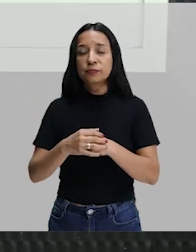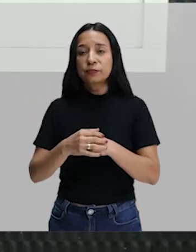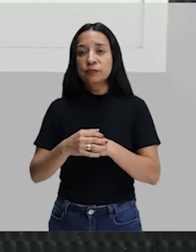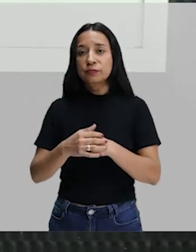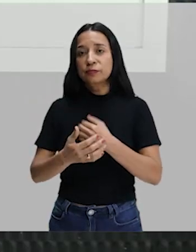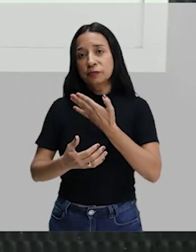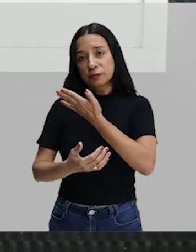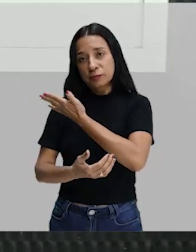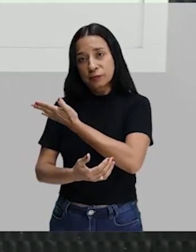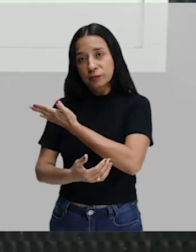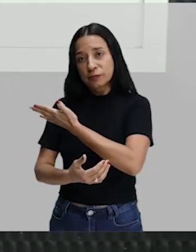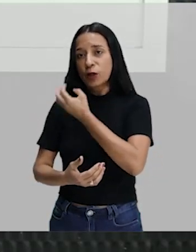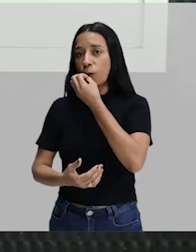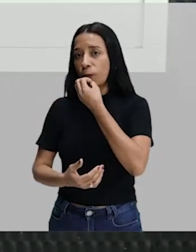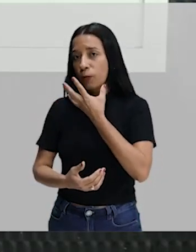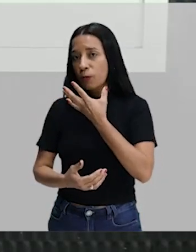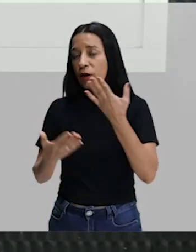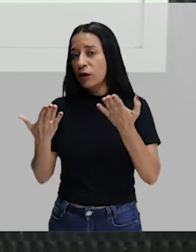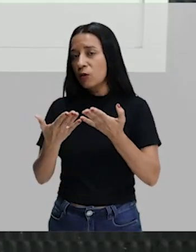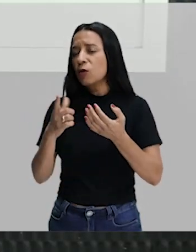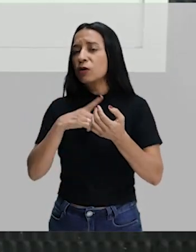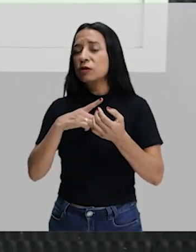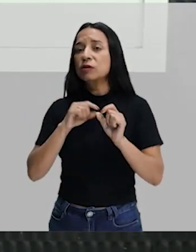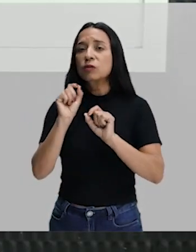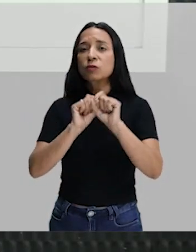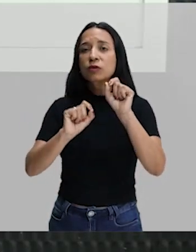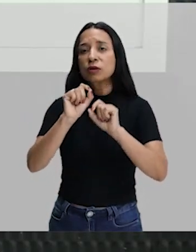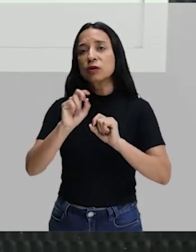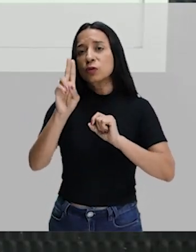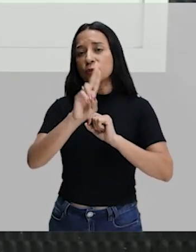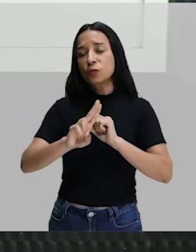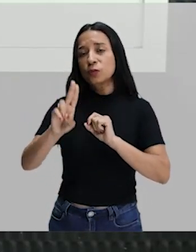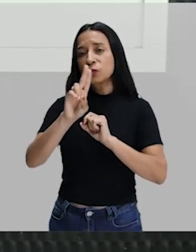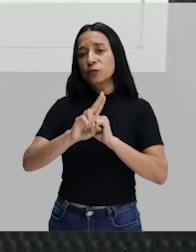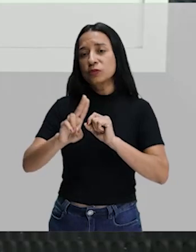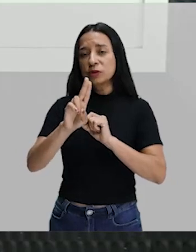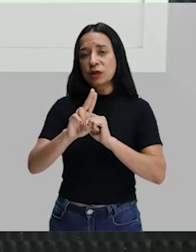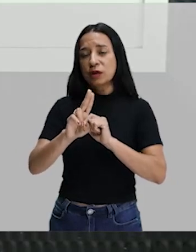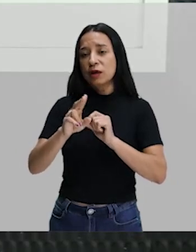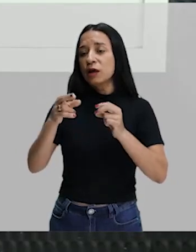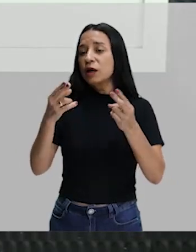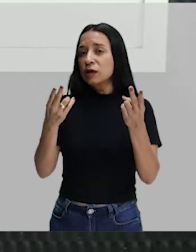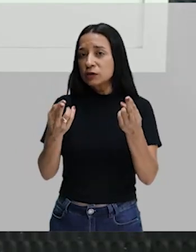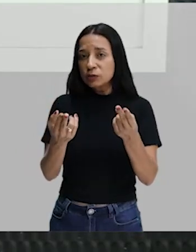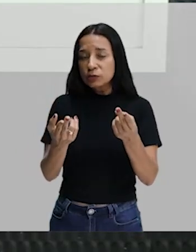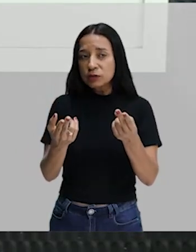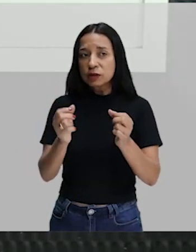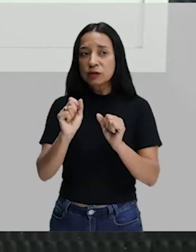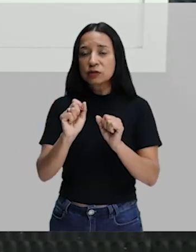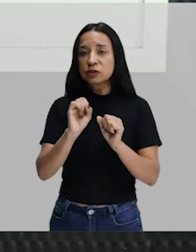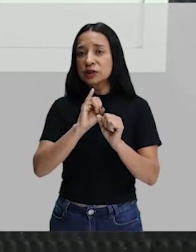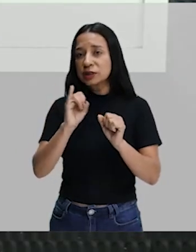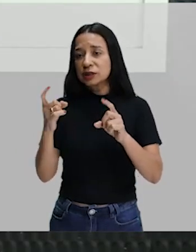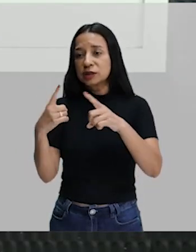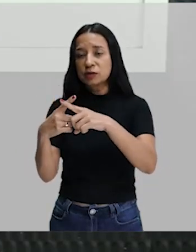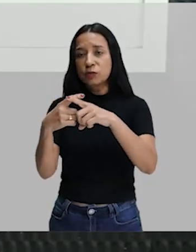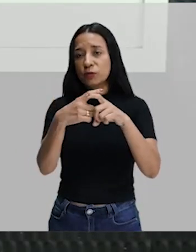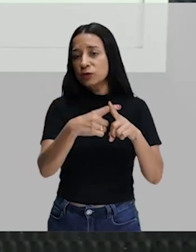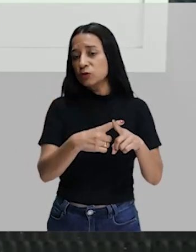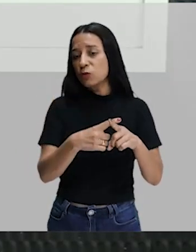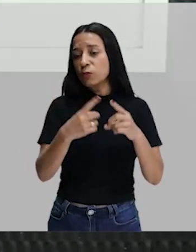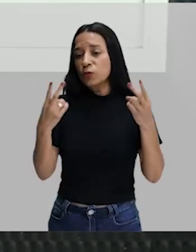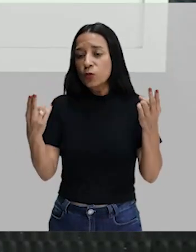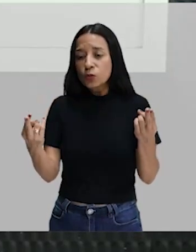Turma, beleza. Agora o que eu tenho? Aí eu vou usar a condição de igualdade. Tá? Se esse polinômio aqui é igual a